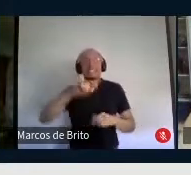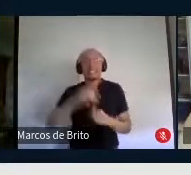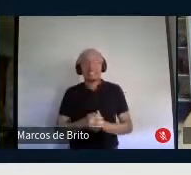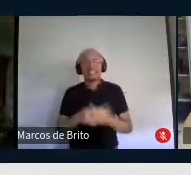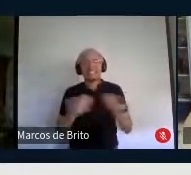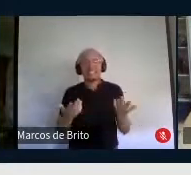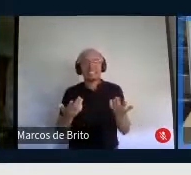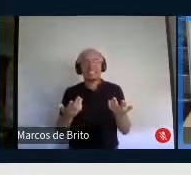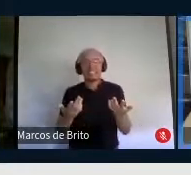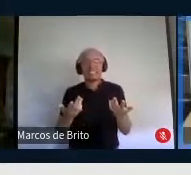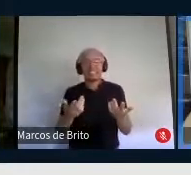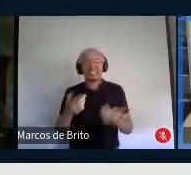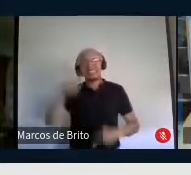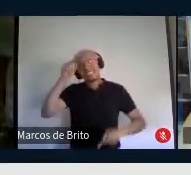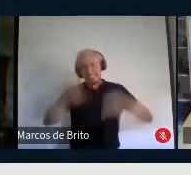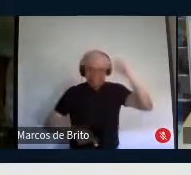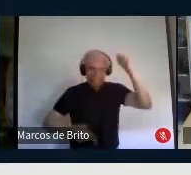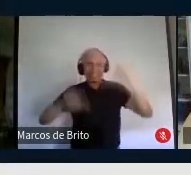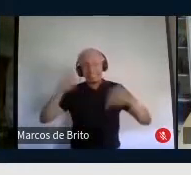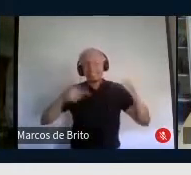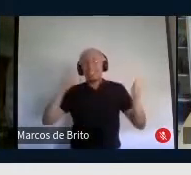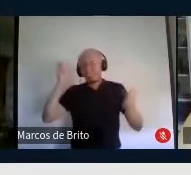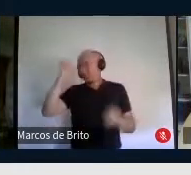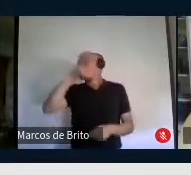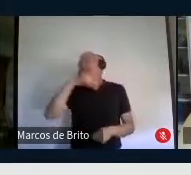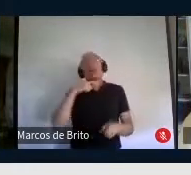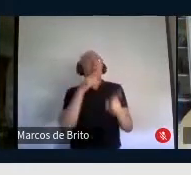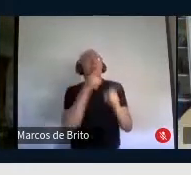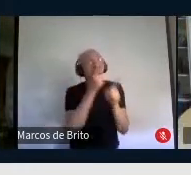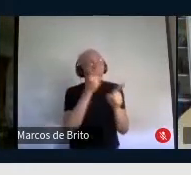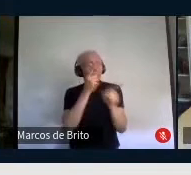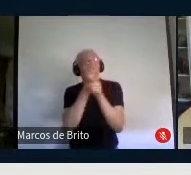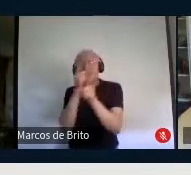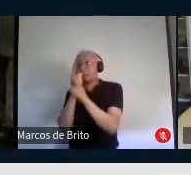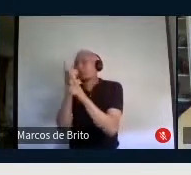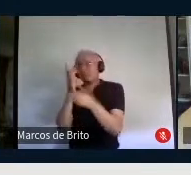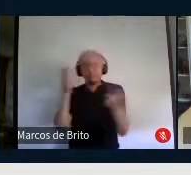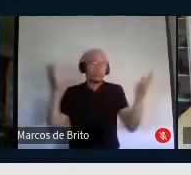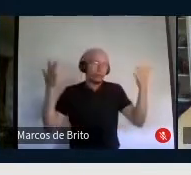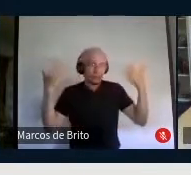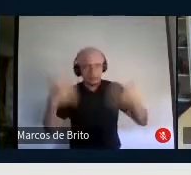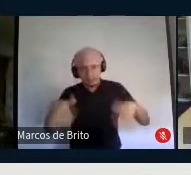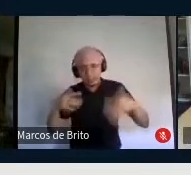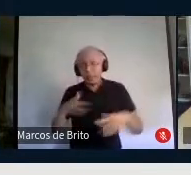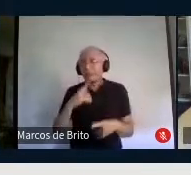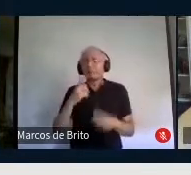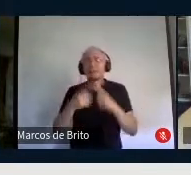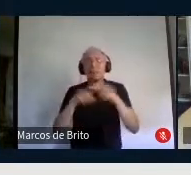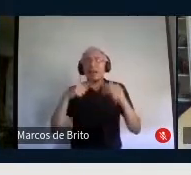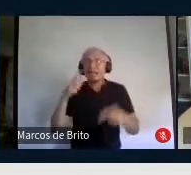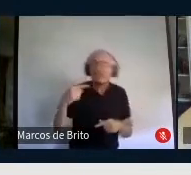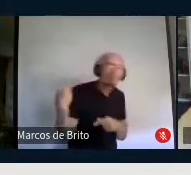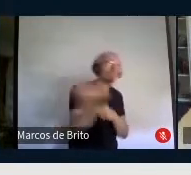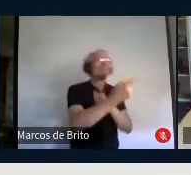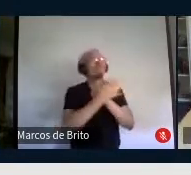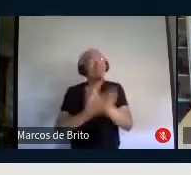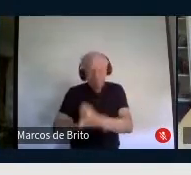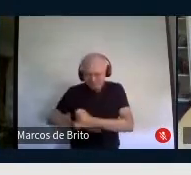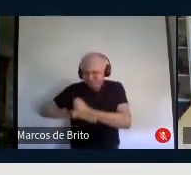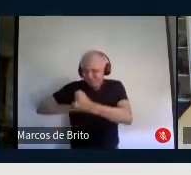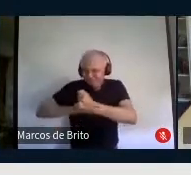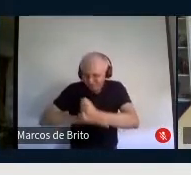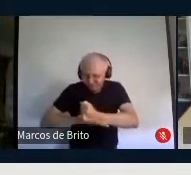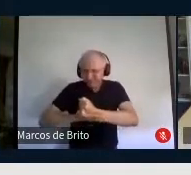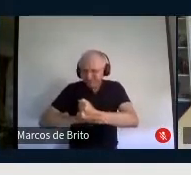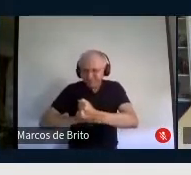muitas dificuldades, barreiras, mas eu tive apoio de muita gente. De muita gente, isso foi o